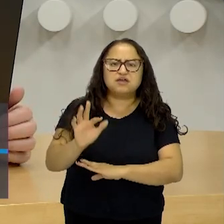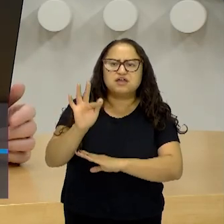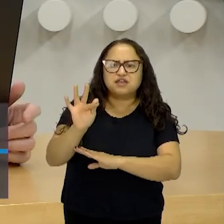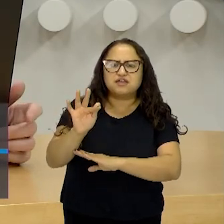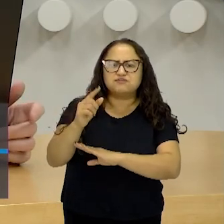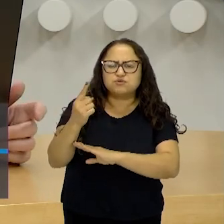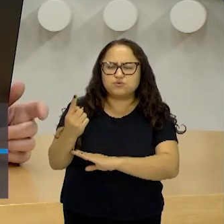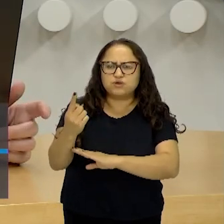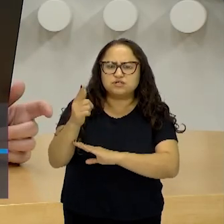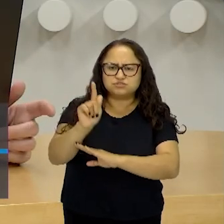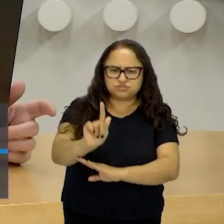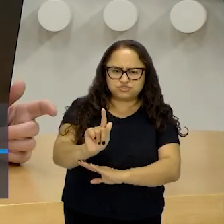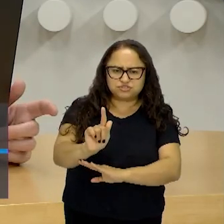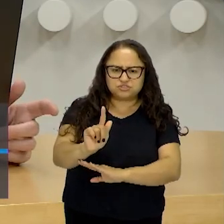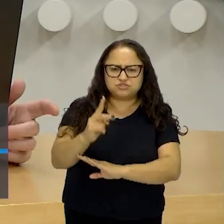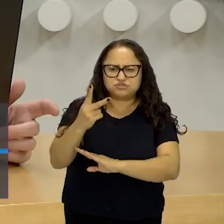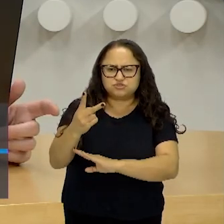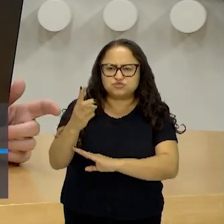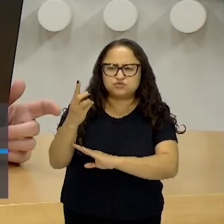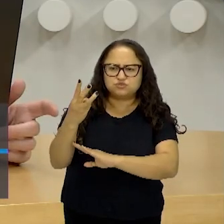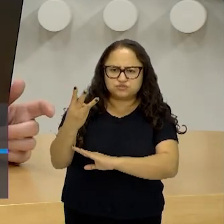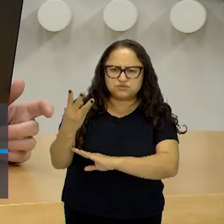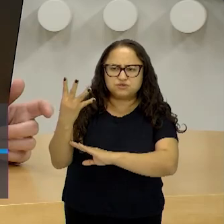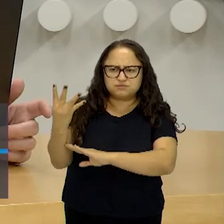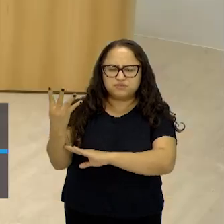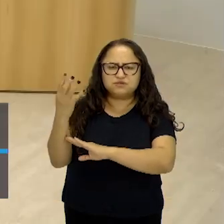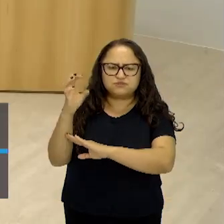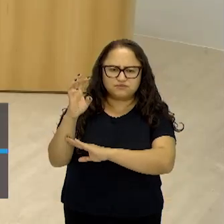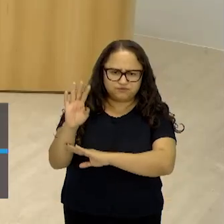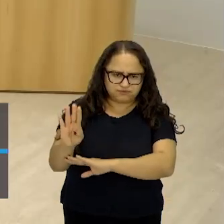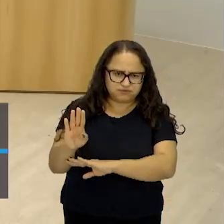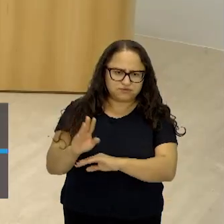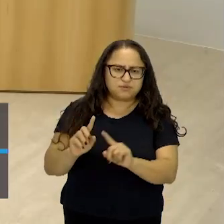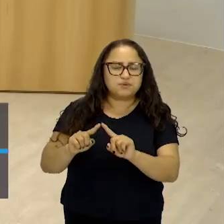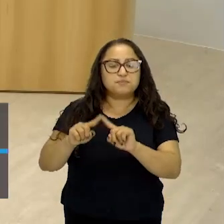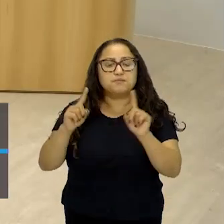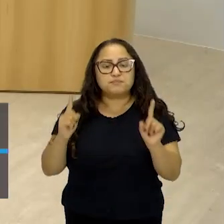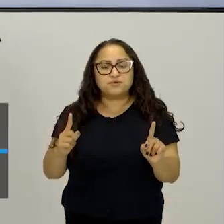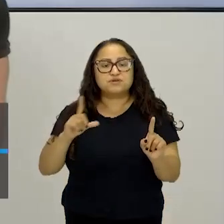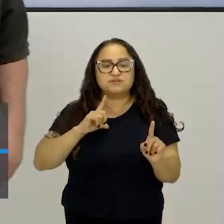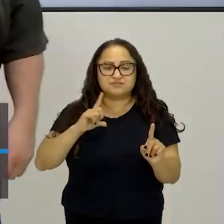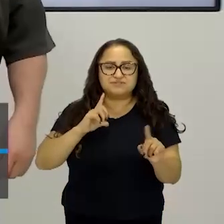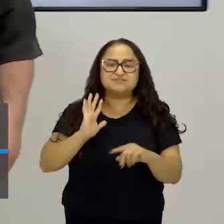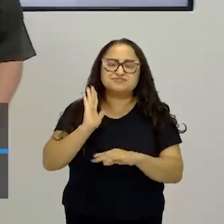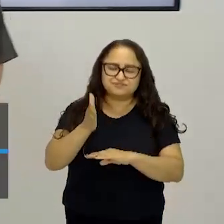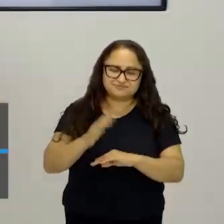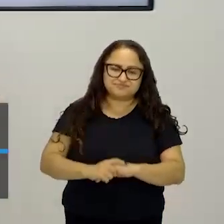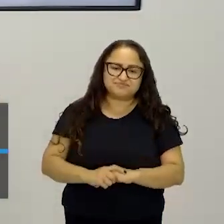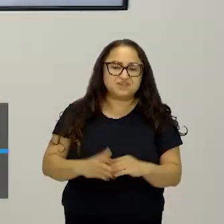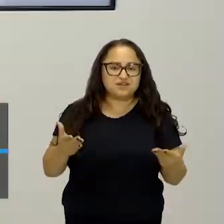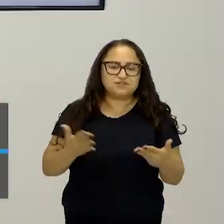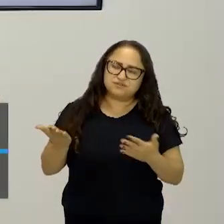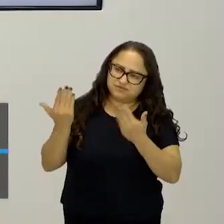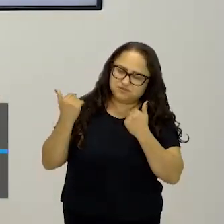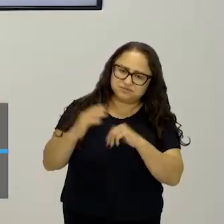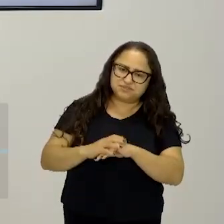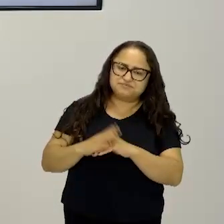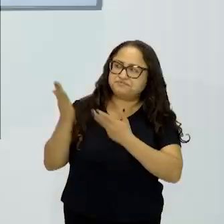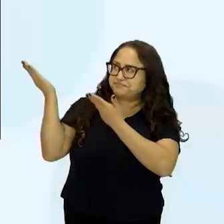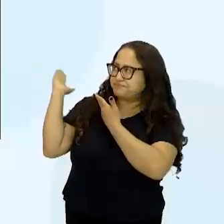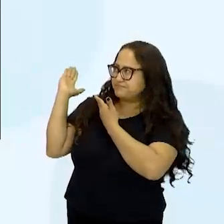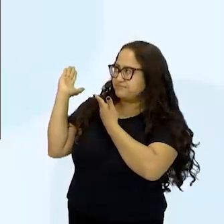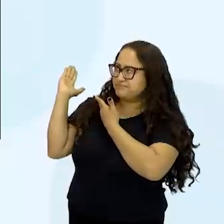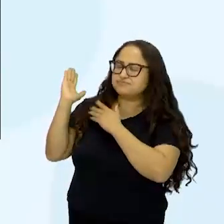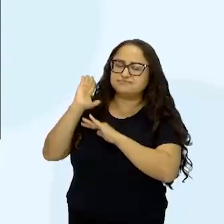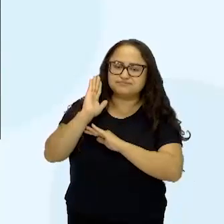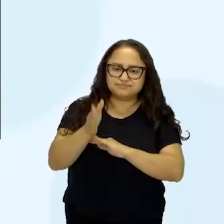F1, G2, 3, maybe 4. Maybe 4, because it's harder to see. Ok. Yeah. Vamos lá. Então, para as respostas na tela ali para